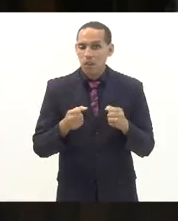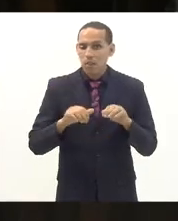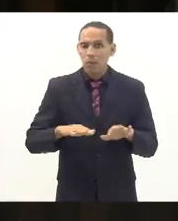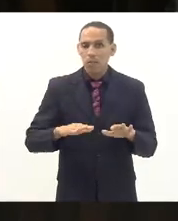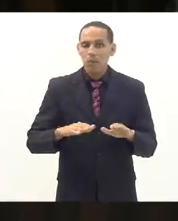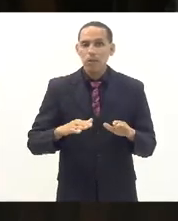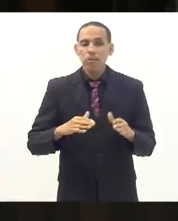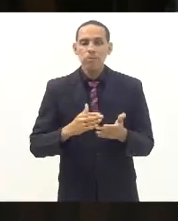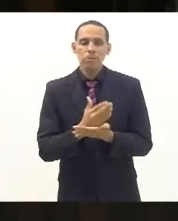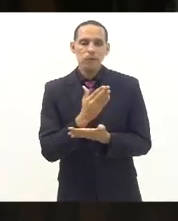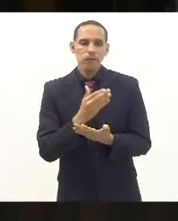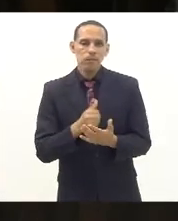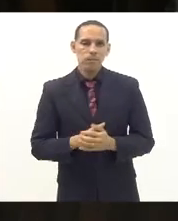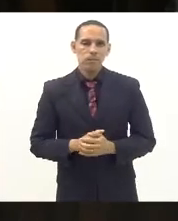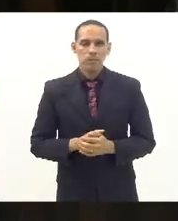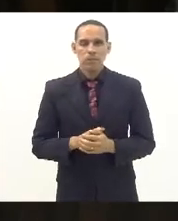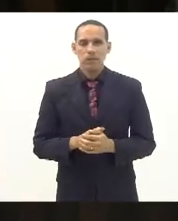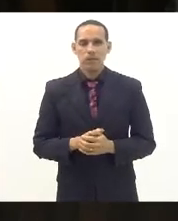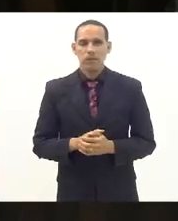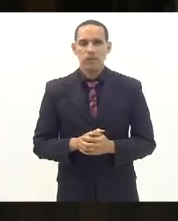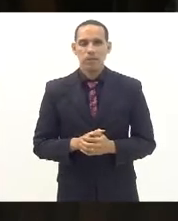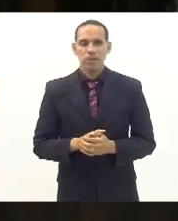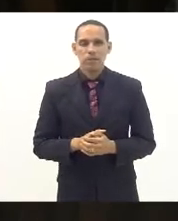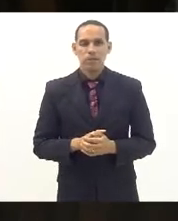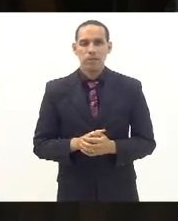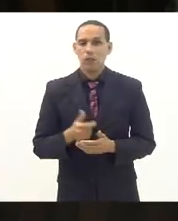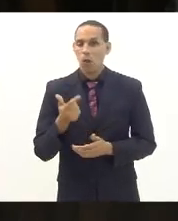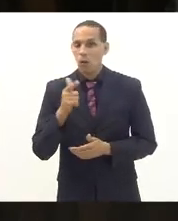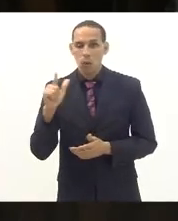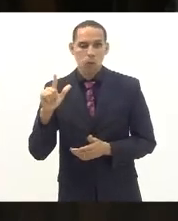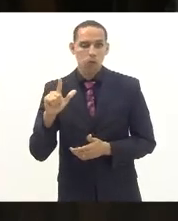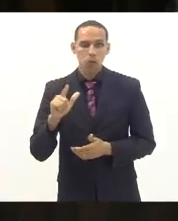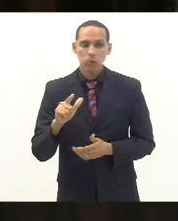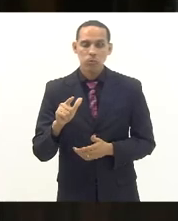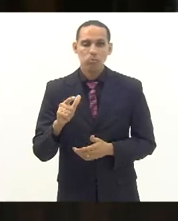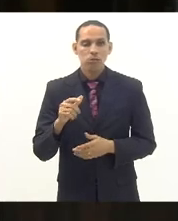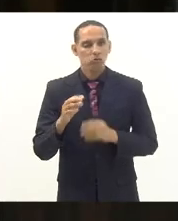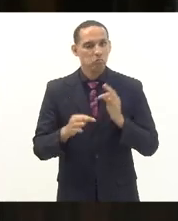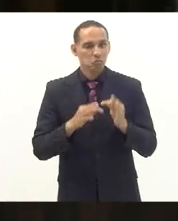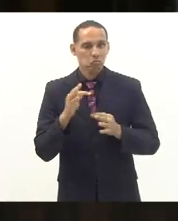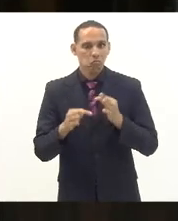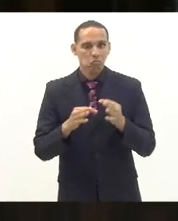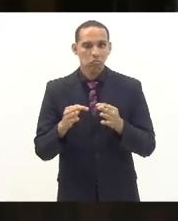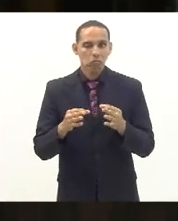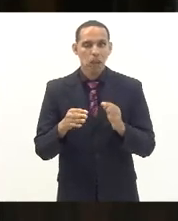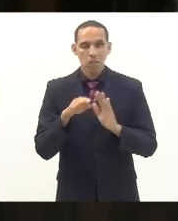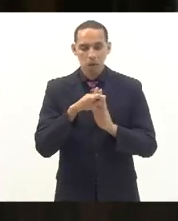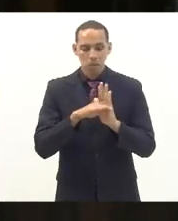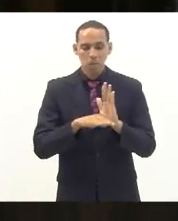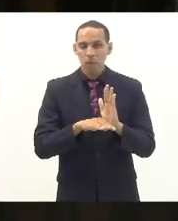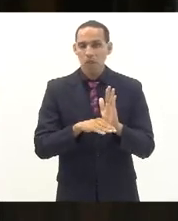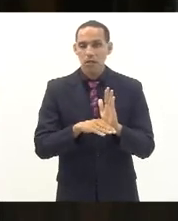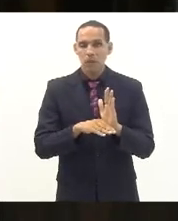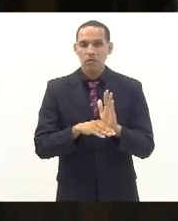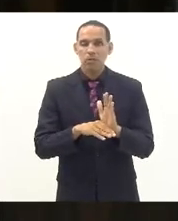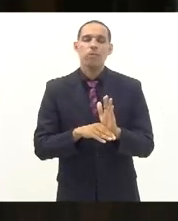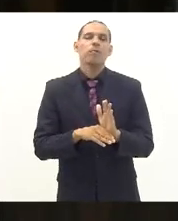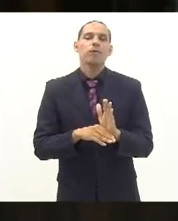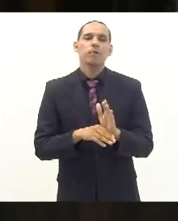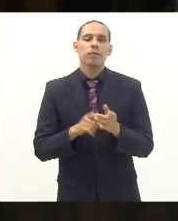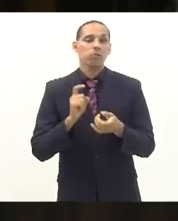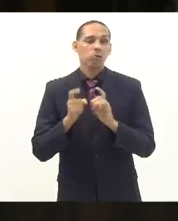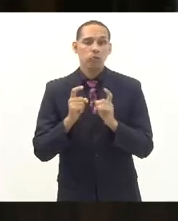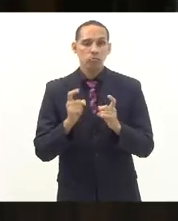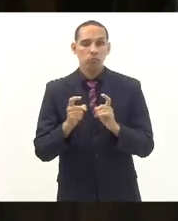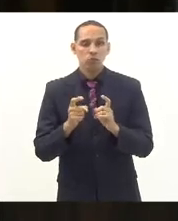próxima desse Como estão aprovado nada mais havendo a tratar na ordem do dia de Claro